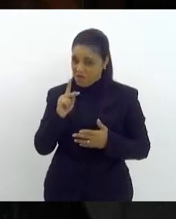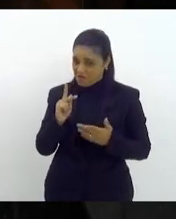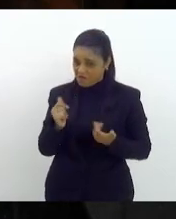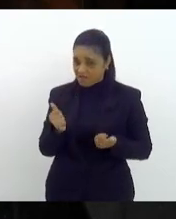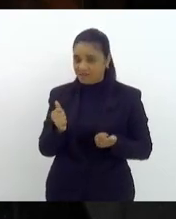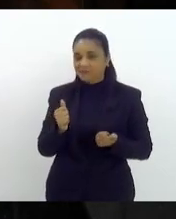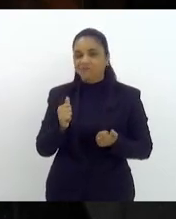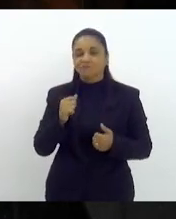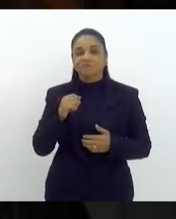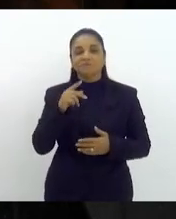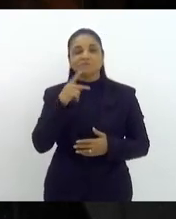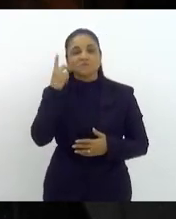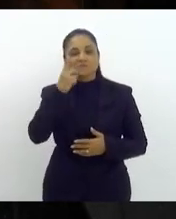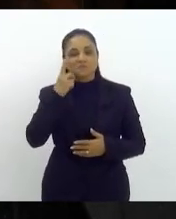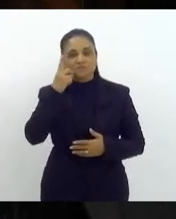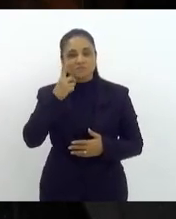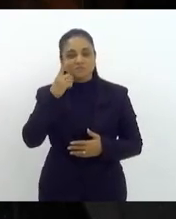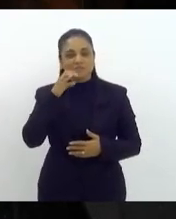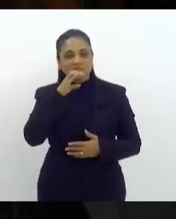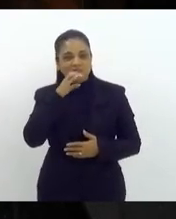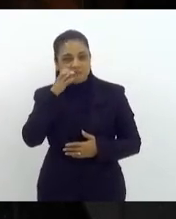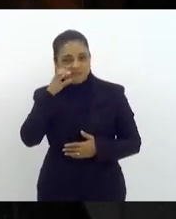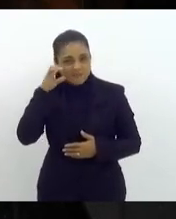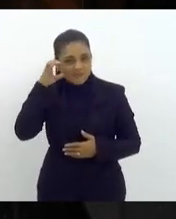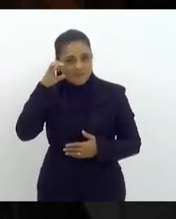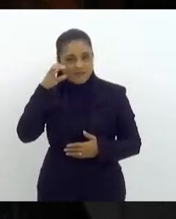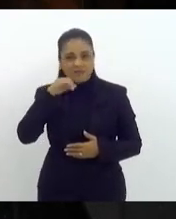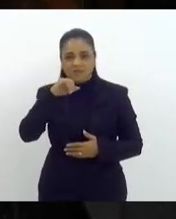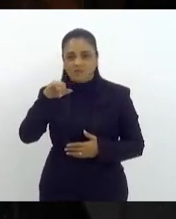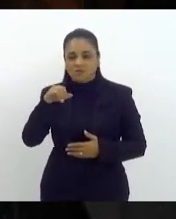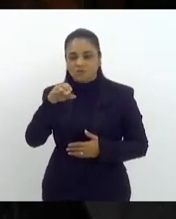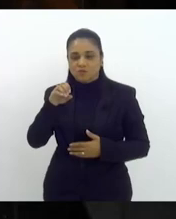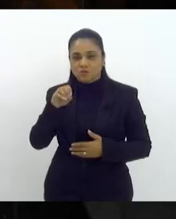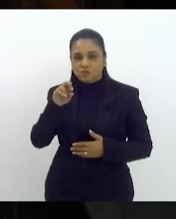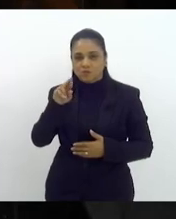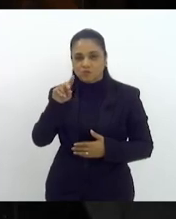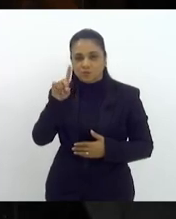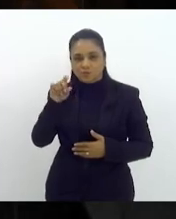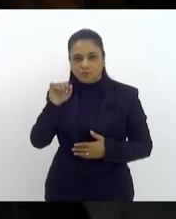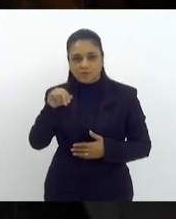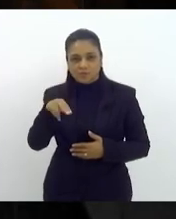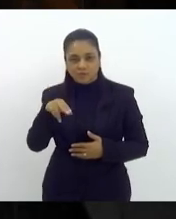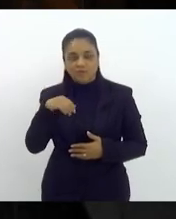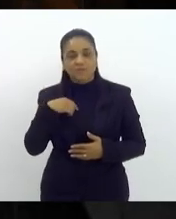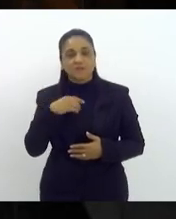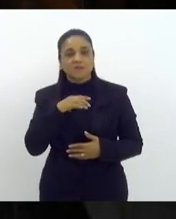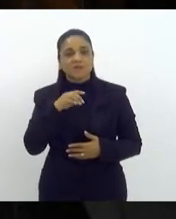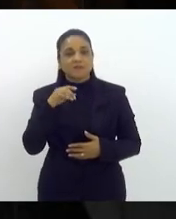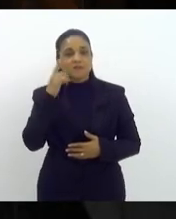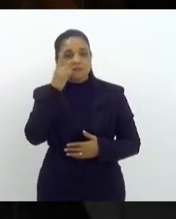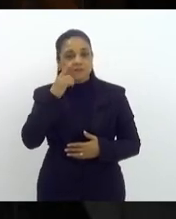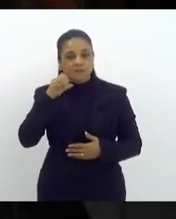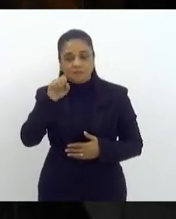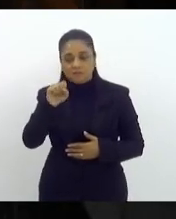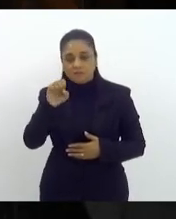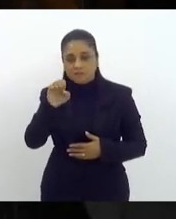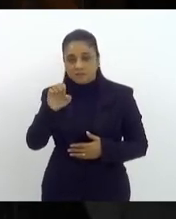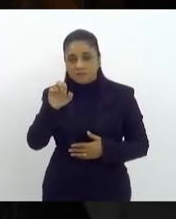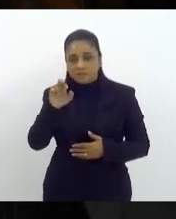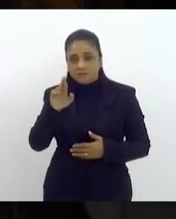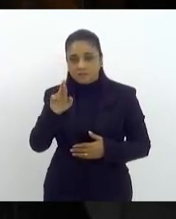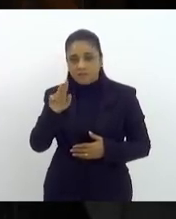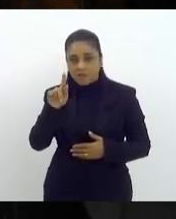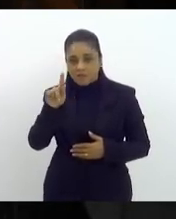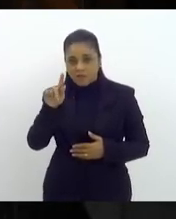deputada Célia Jordão como é bom Sérgio Fernandes Tem mais alguém e os outros colegas